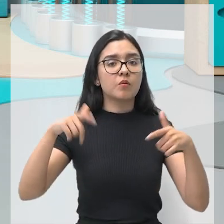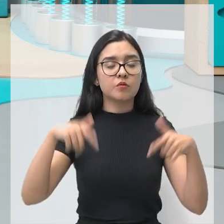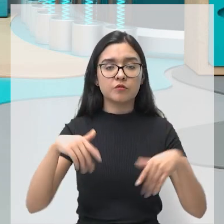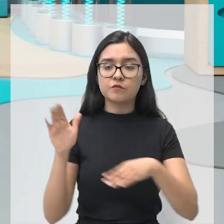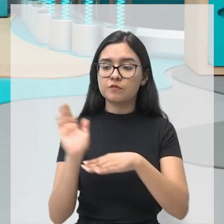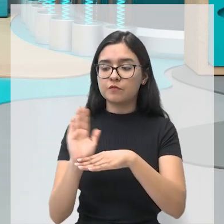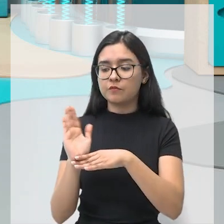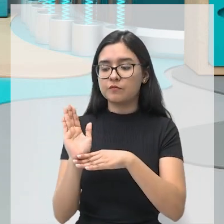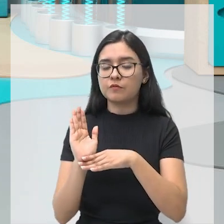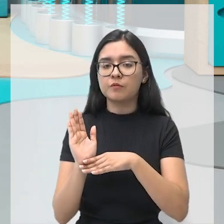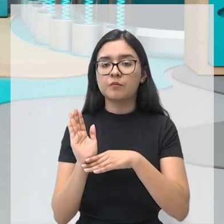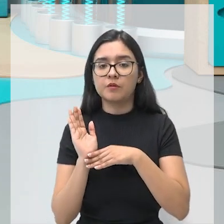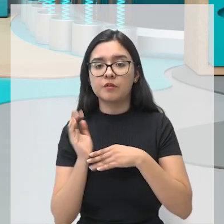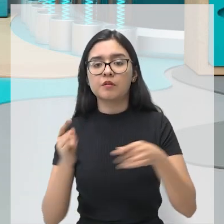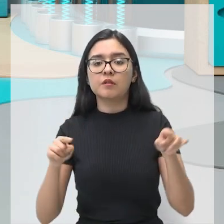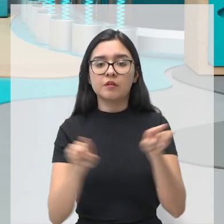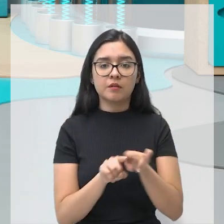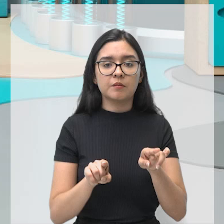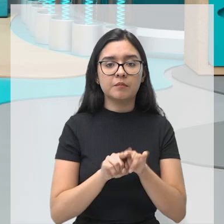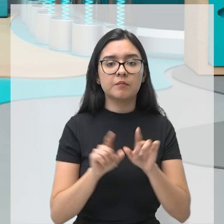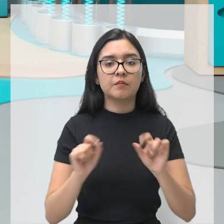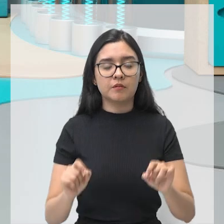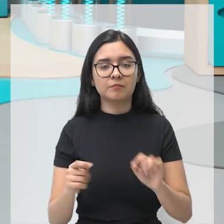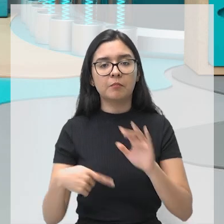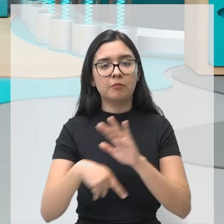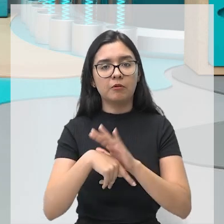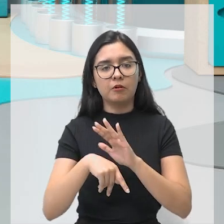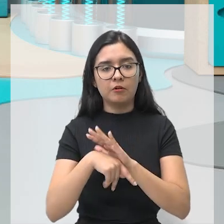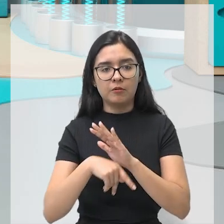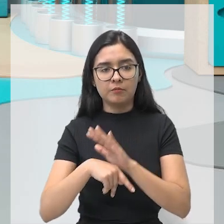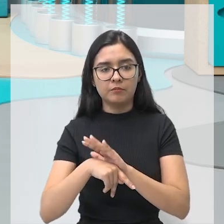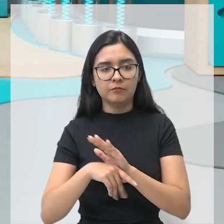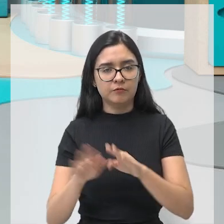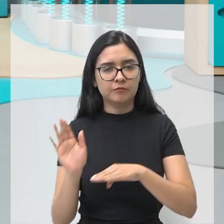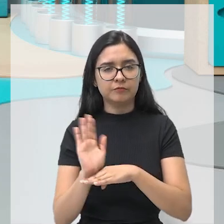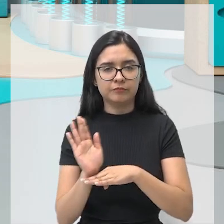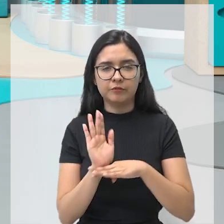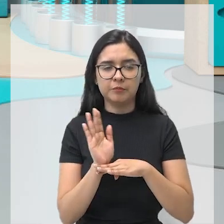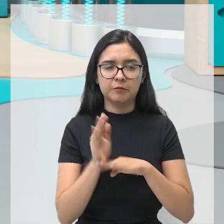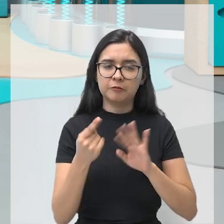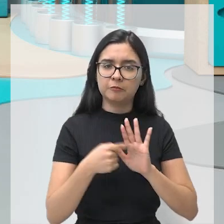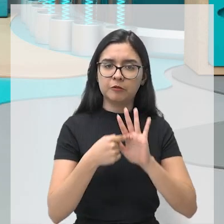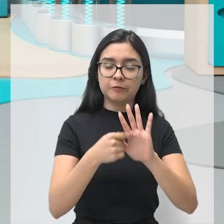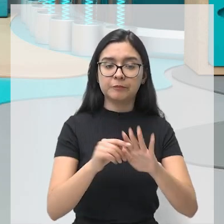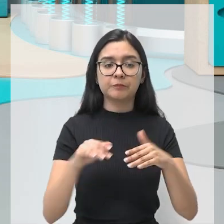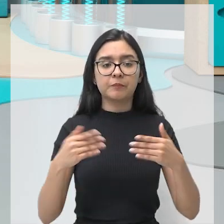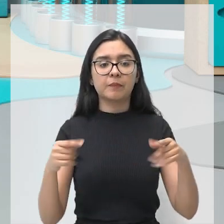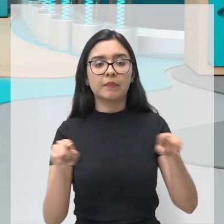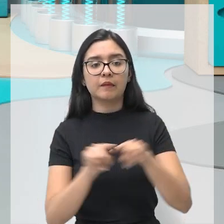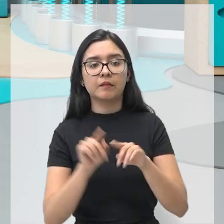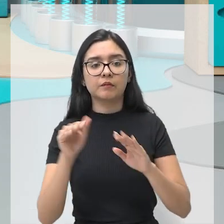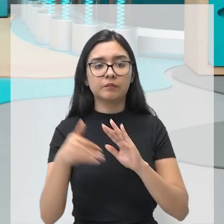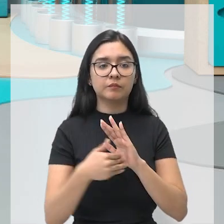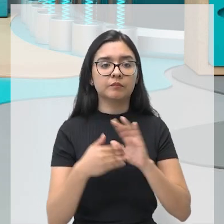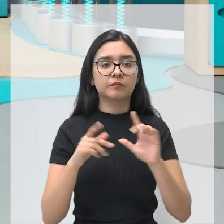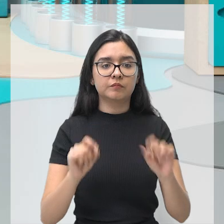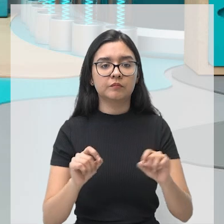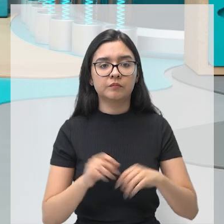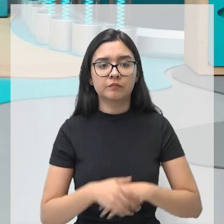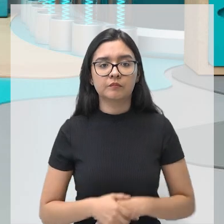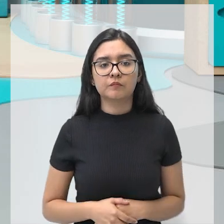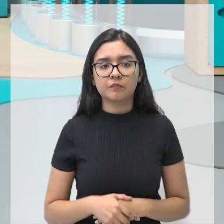algumas projeções ali usando a cinematografia, tá bom? E, por último, a de simulação,